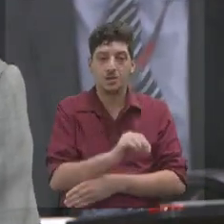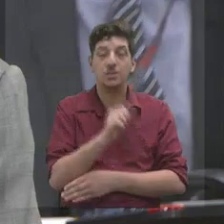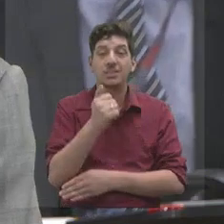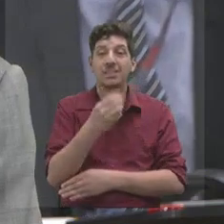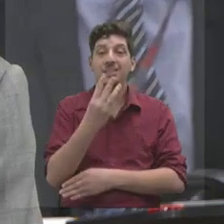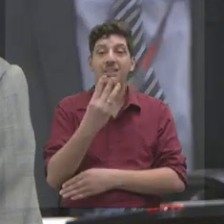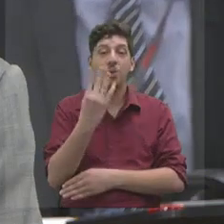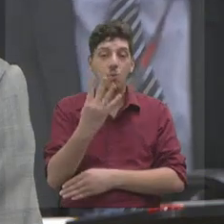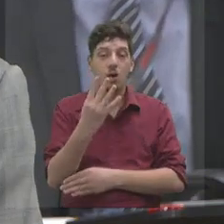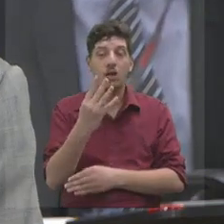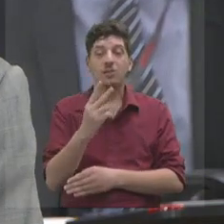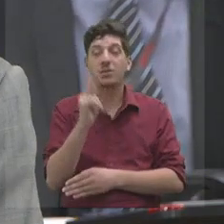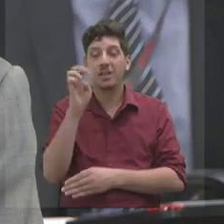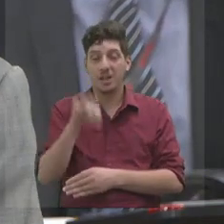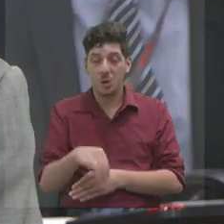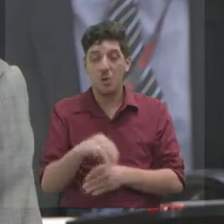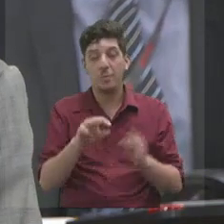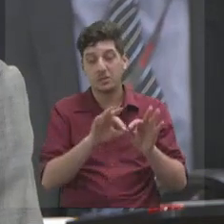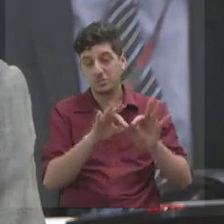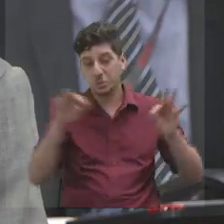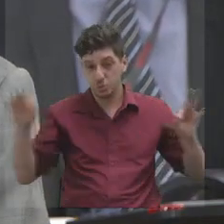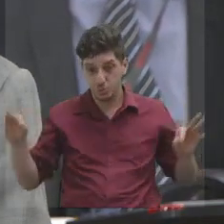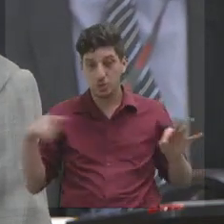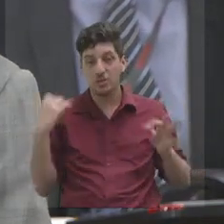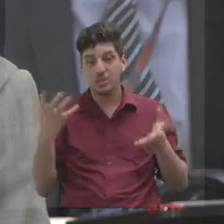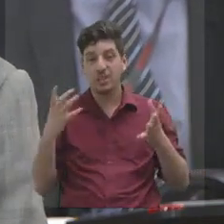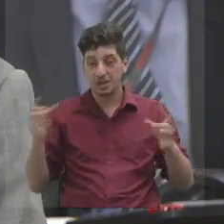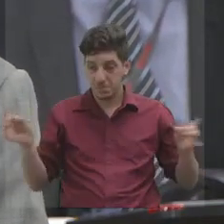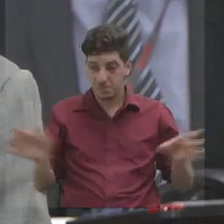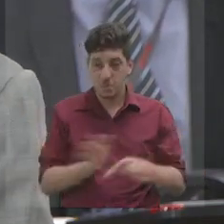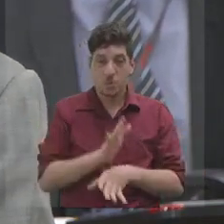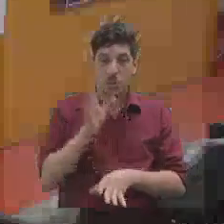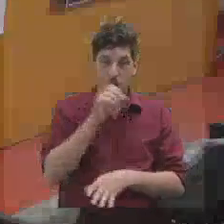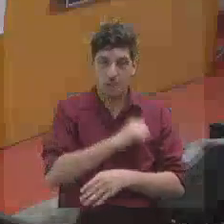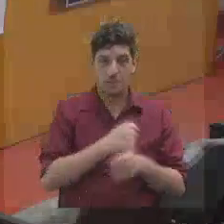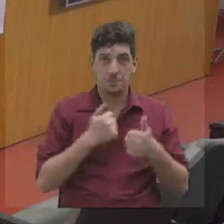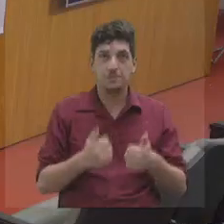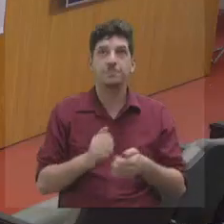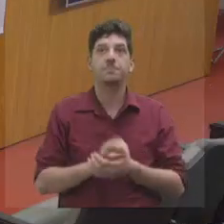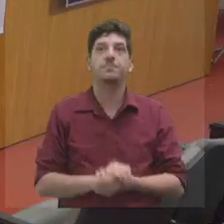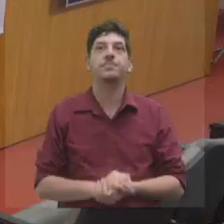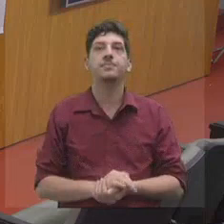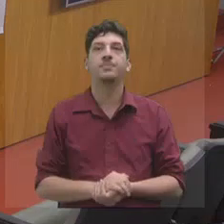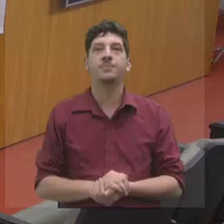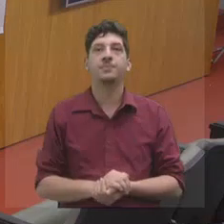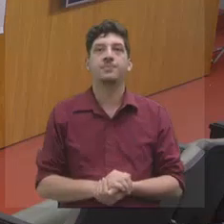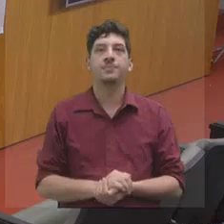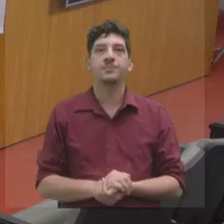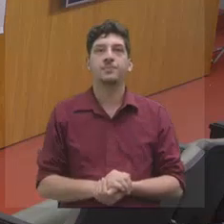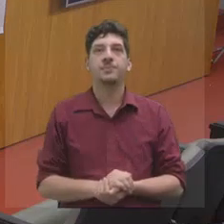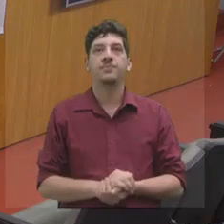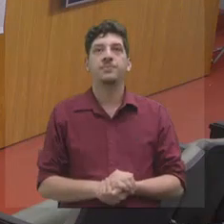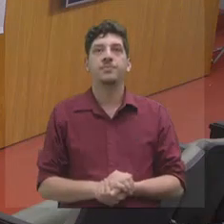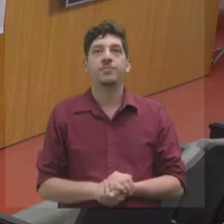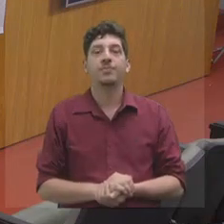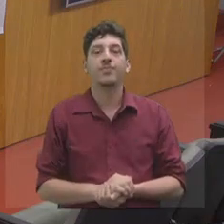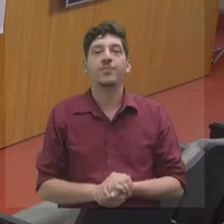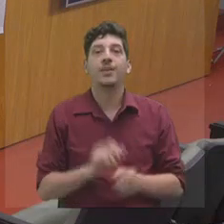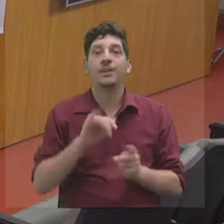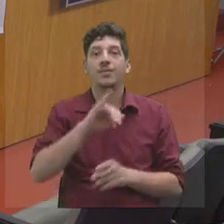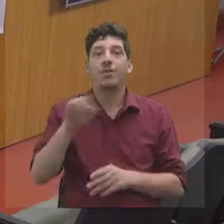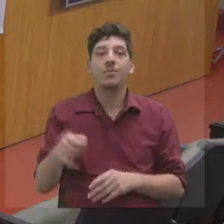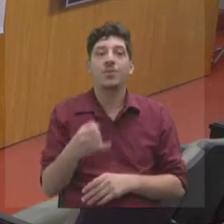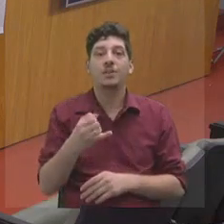quer ver essa estrada pronta o quanto antes Então vamos lá vamos aproveitar que o prefeito São Romão então para para